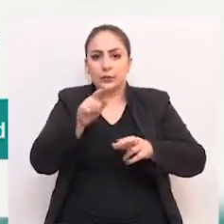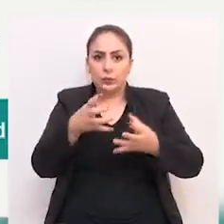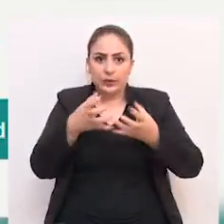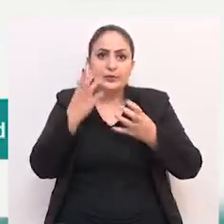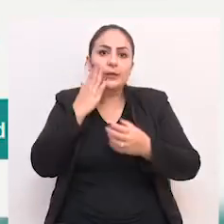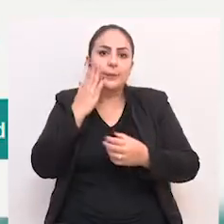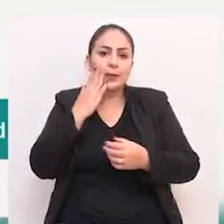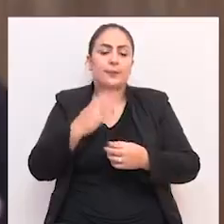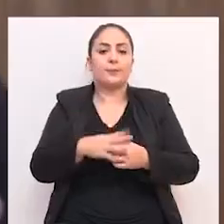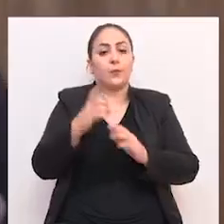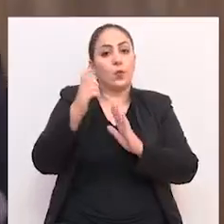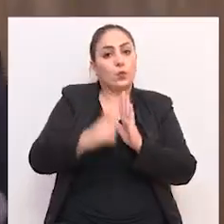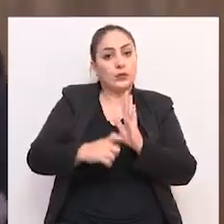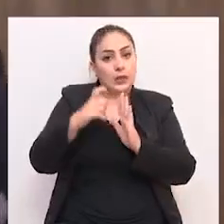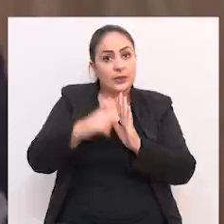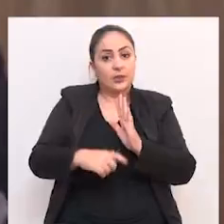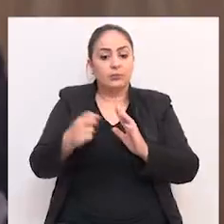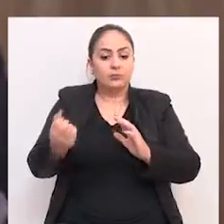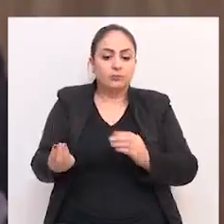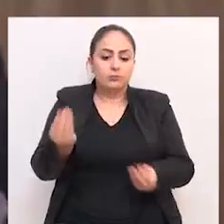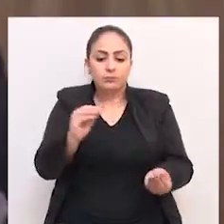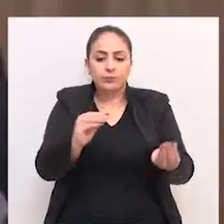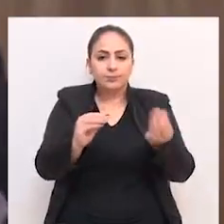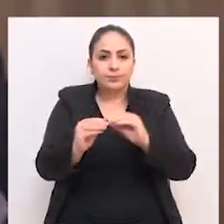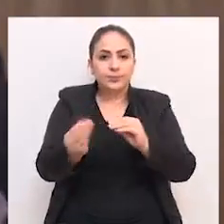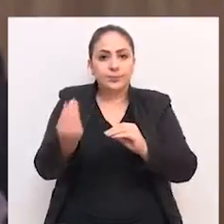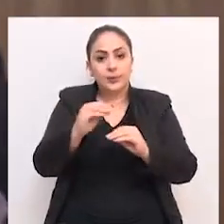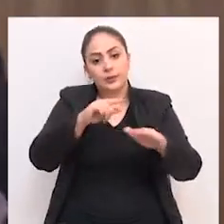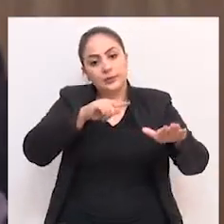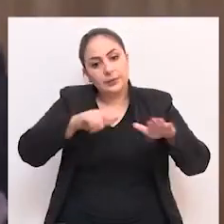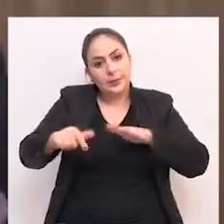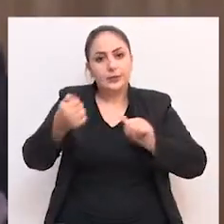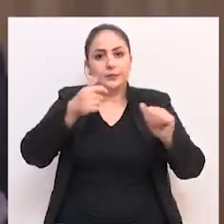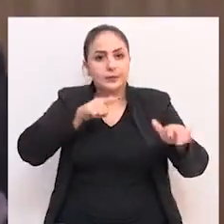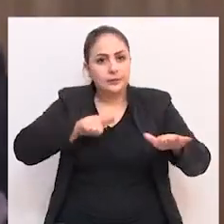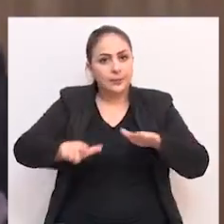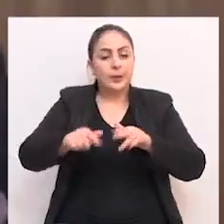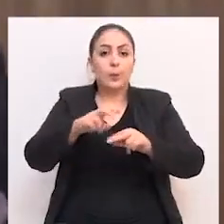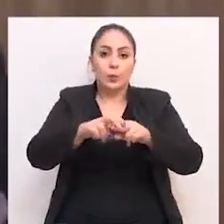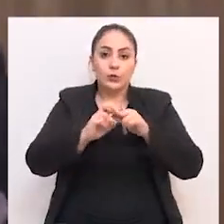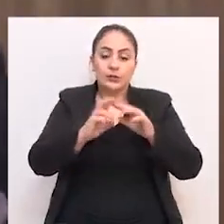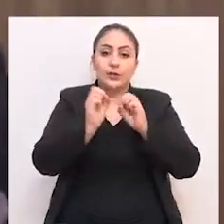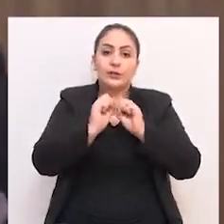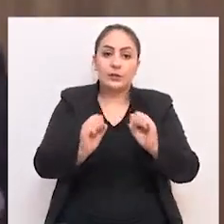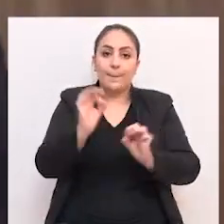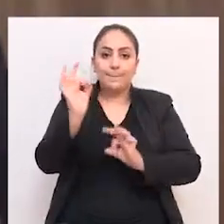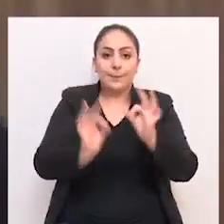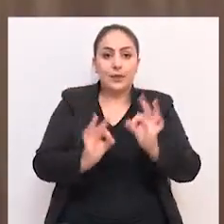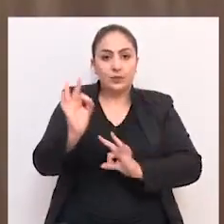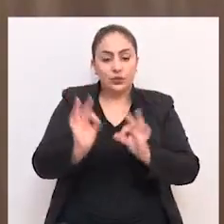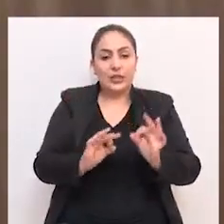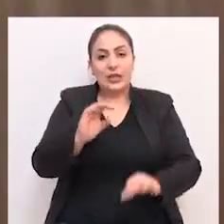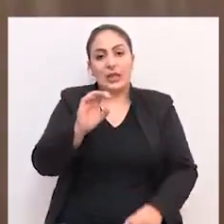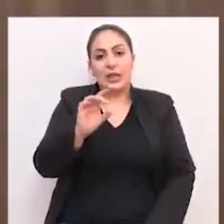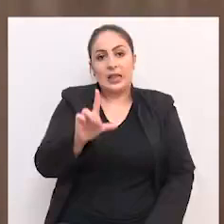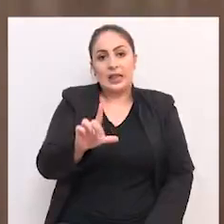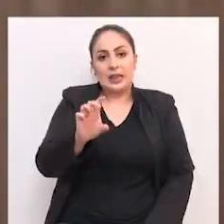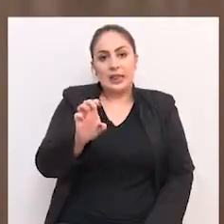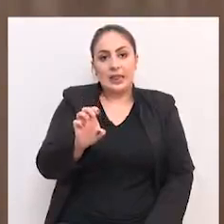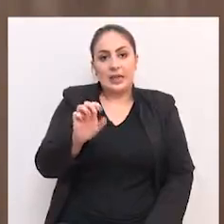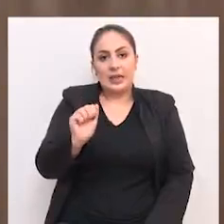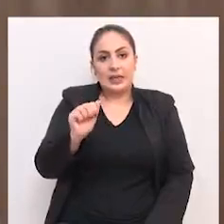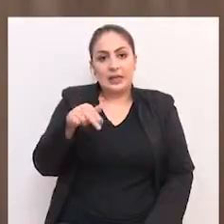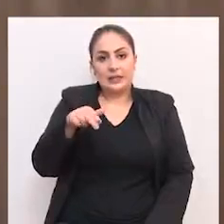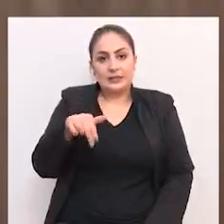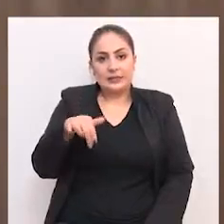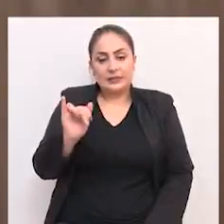está procurando. Os dados são atualizados semanalmente. Por isso, a secretária de Planejamento, Leani